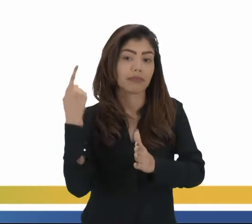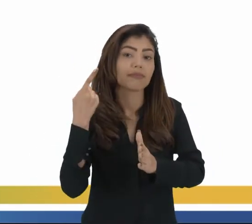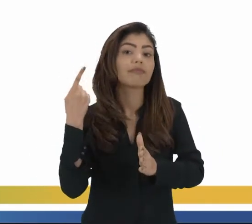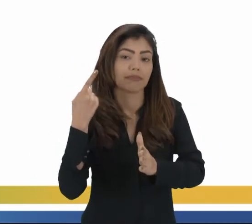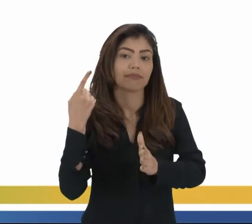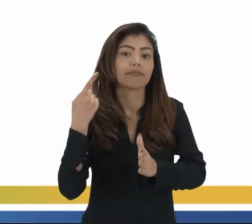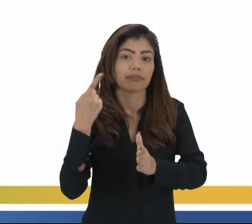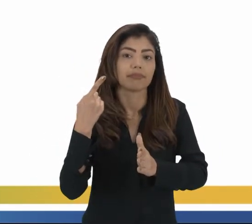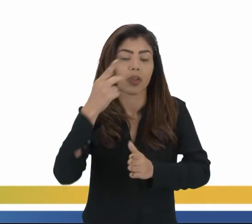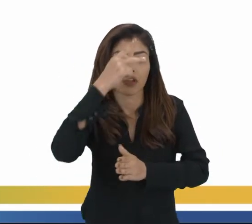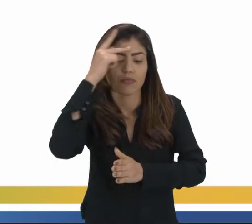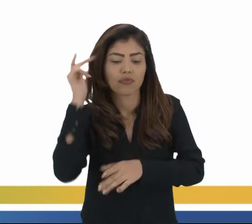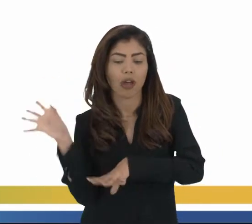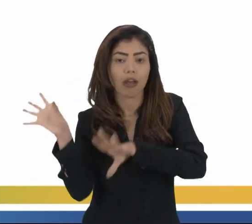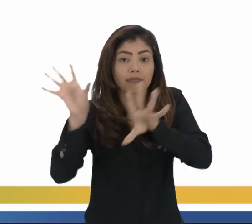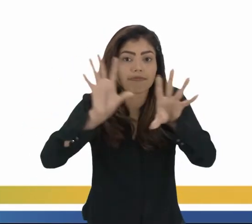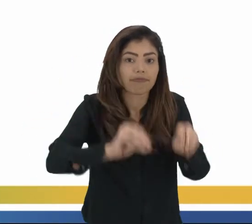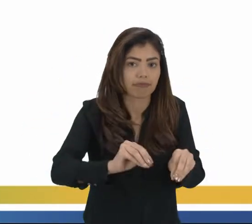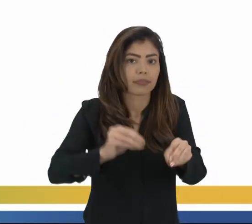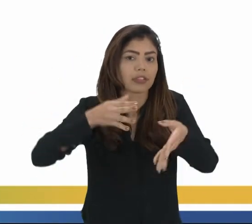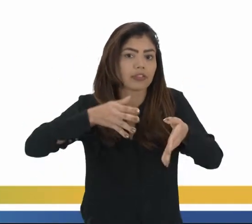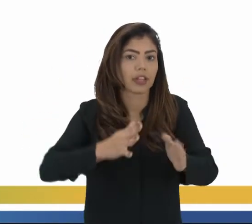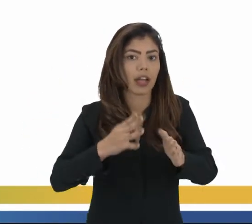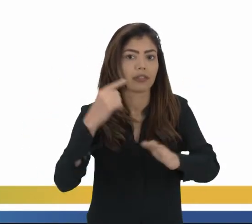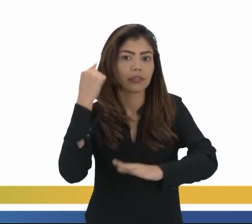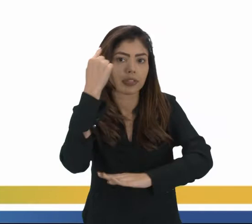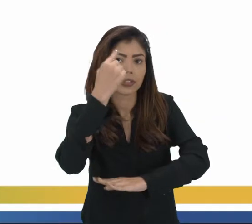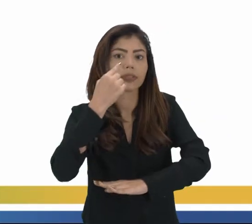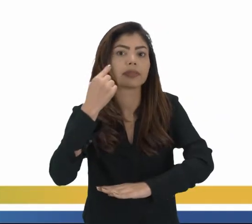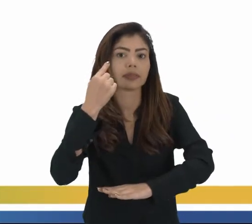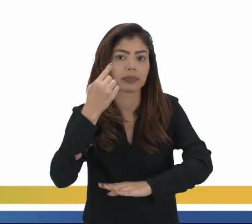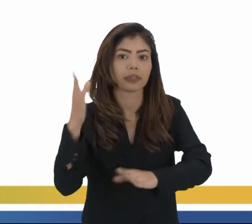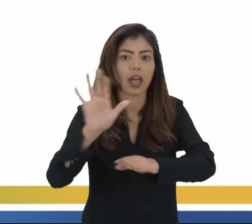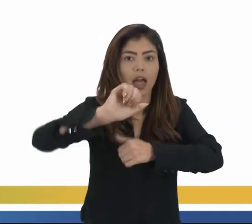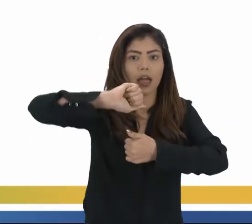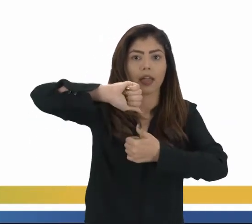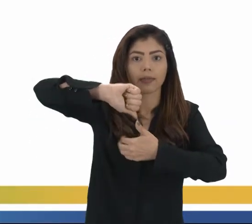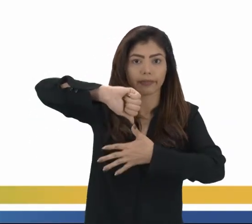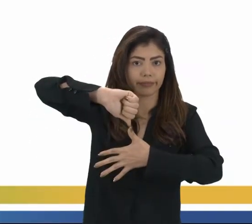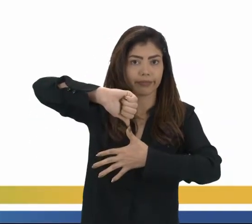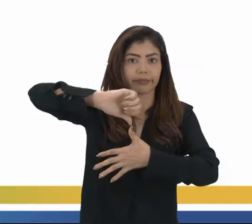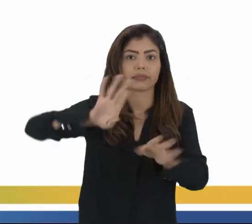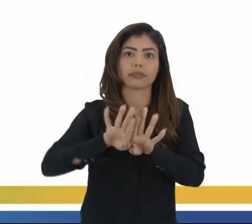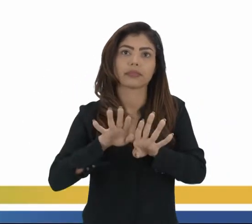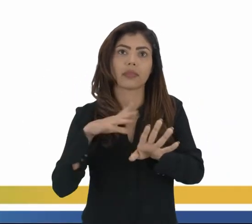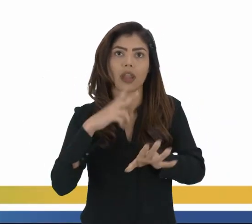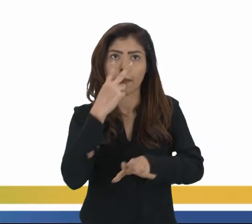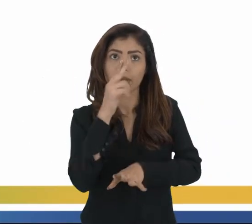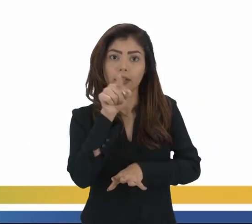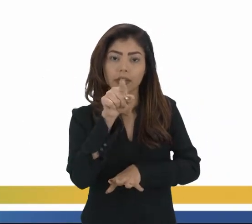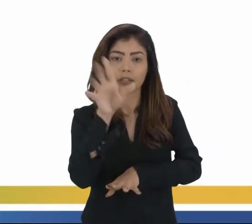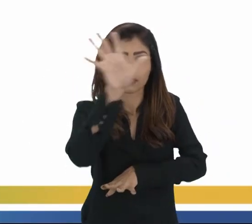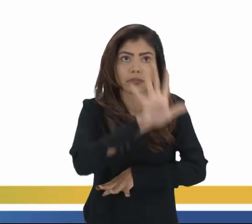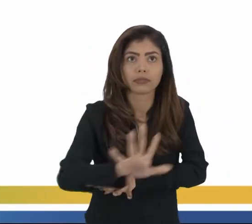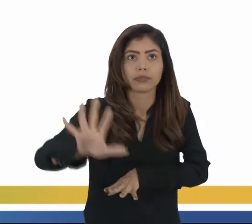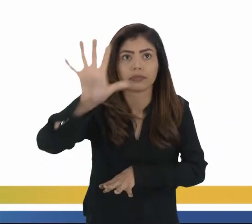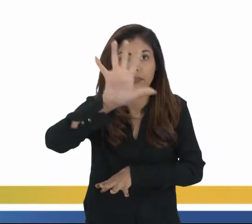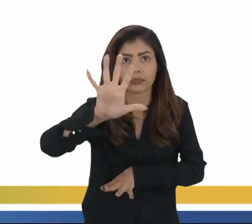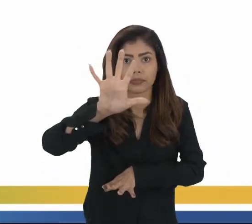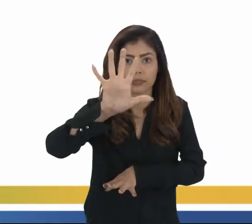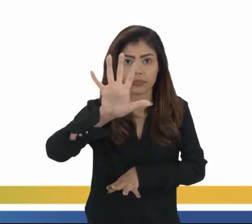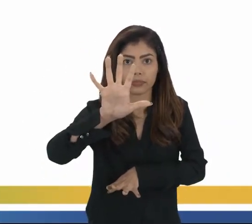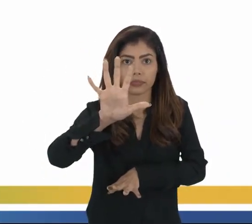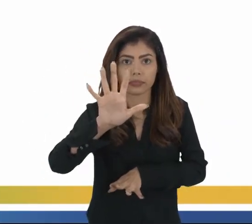primeiros colonizadores espanhóis a chegarem aqui na América do Sul. Aparece aí para vocês no slide um pequeno